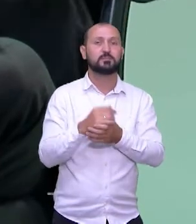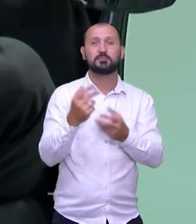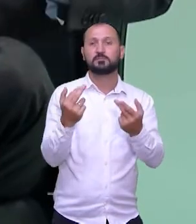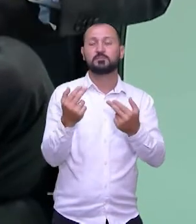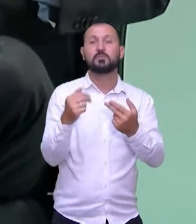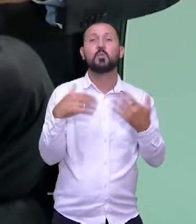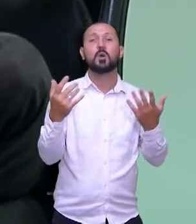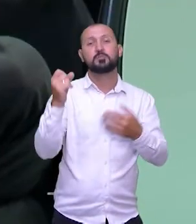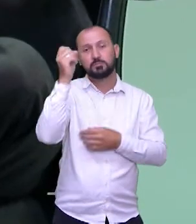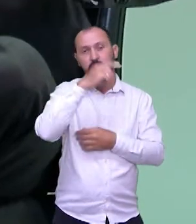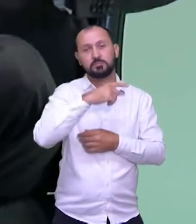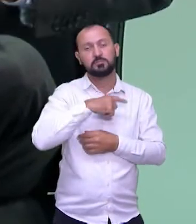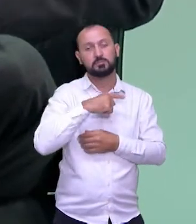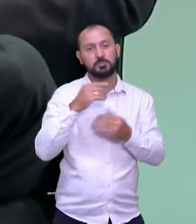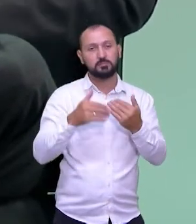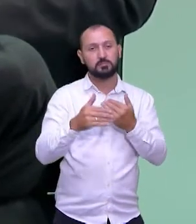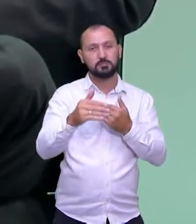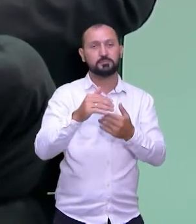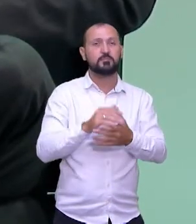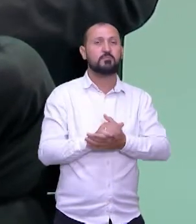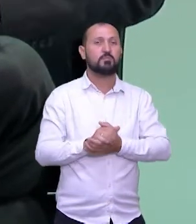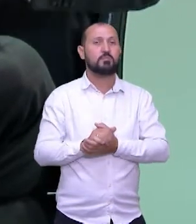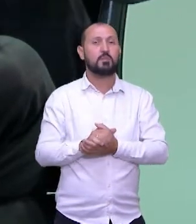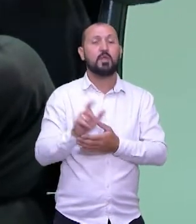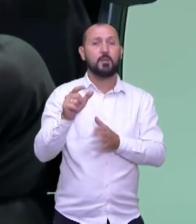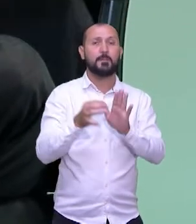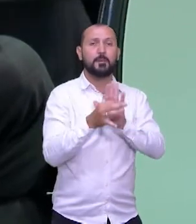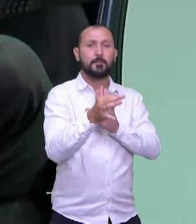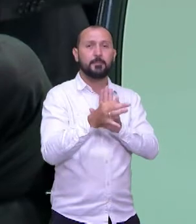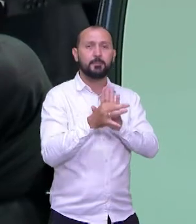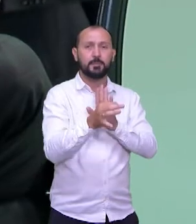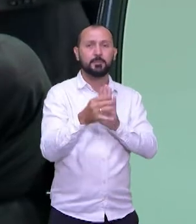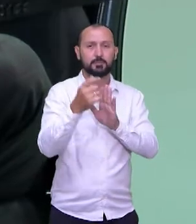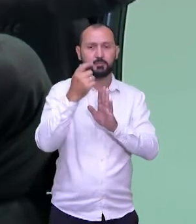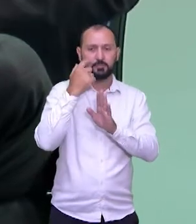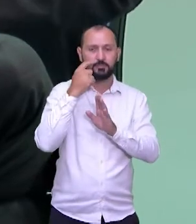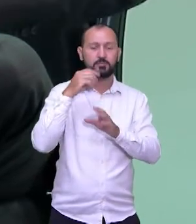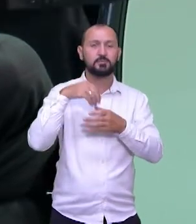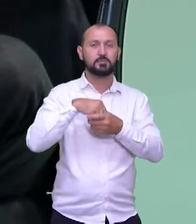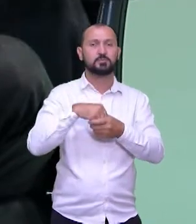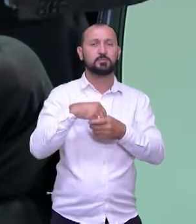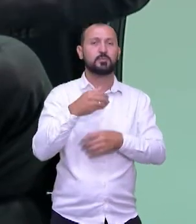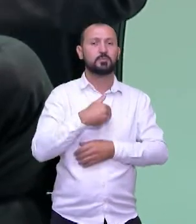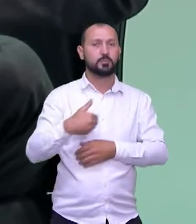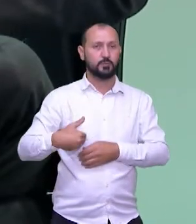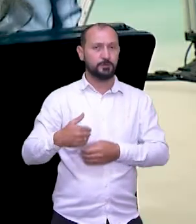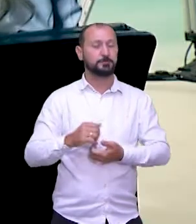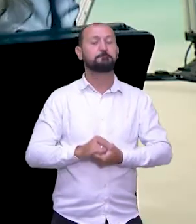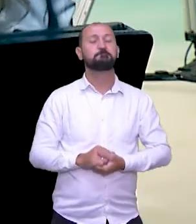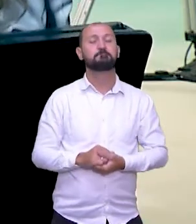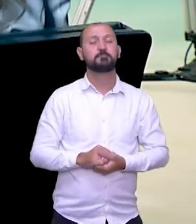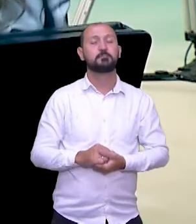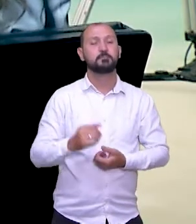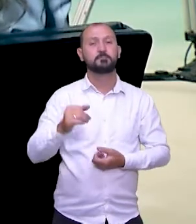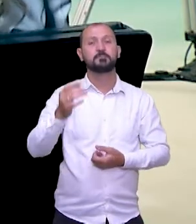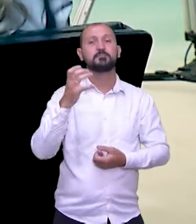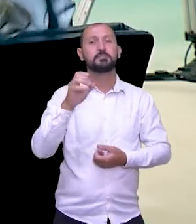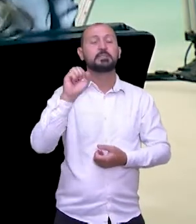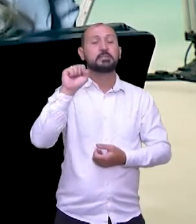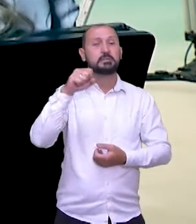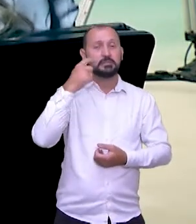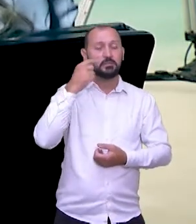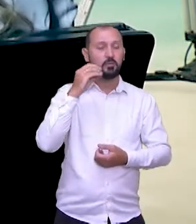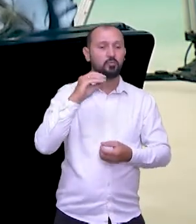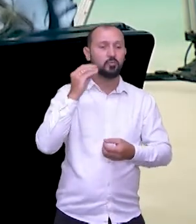qual é o dever de casa? Qual é o desafio que nós temos pela frente, então? É uma proposta que o Síndico Fiscal vem colocar o próximo governante. É